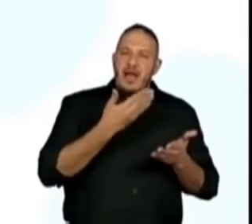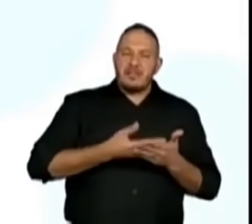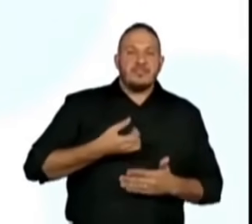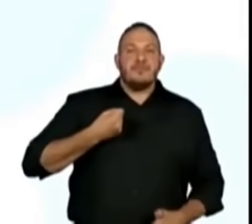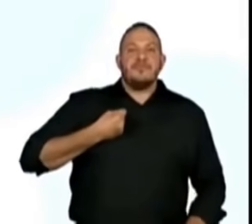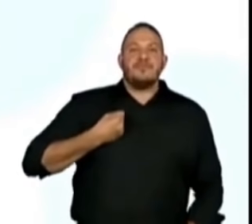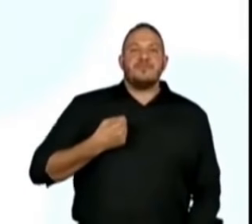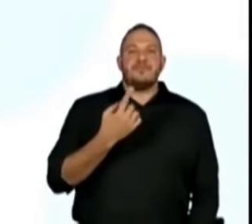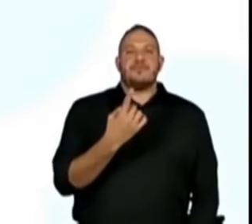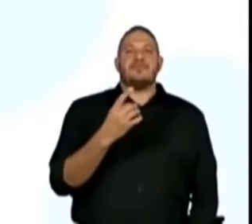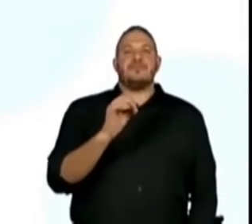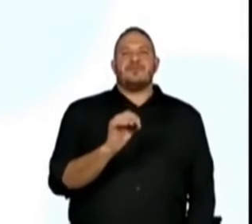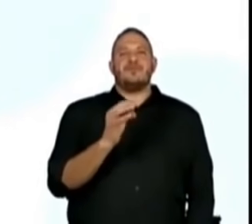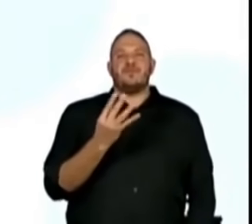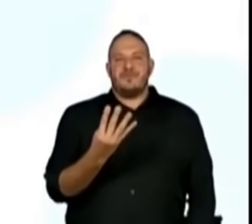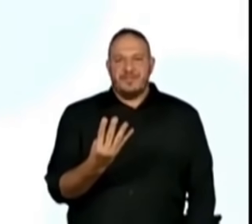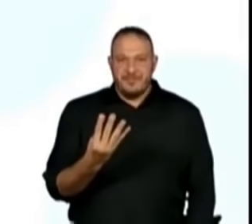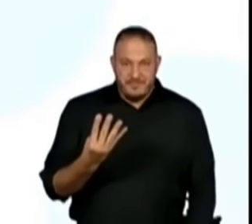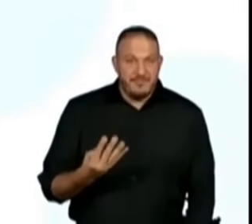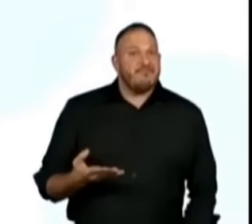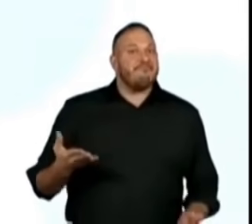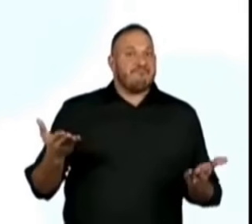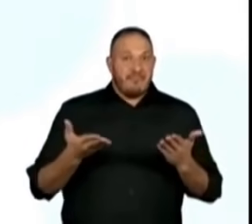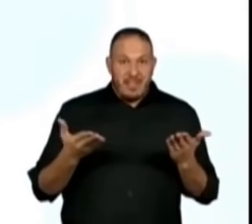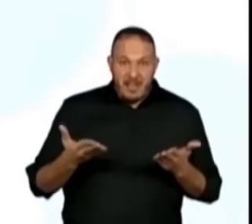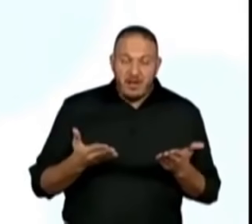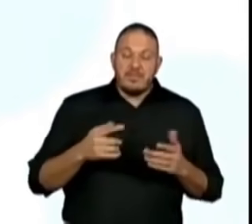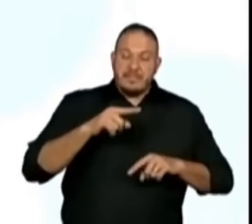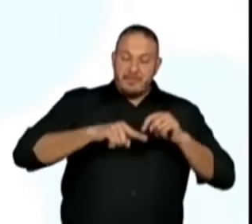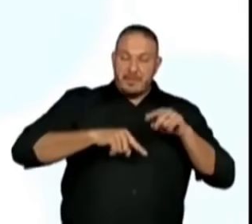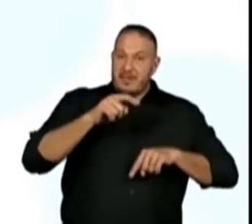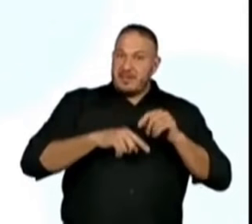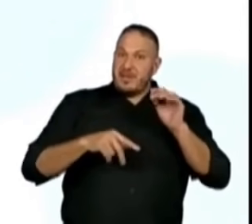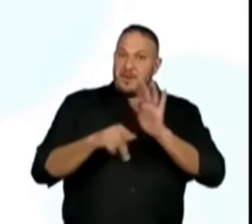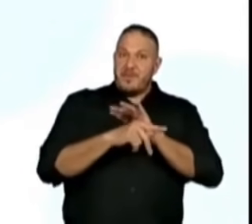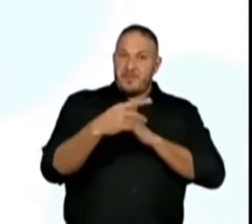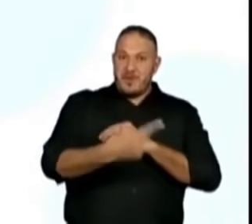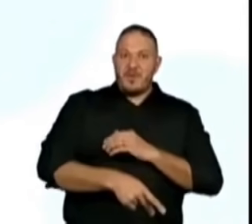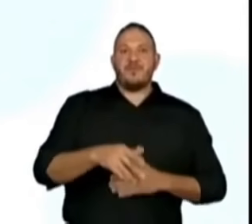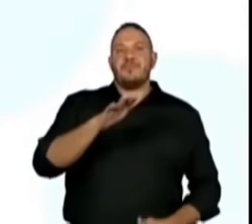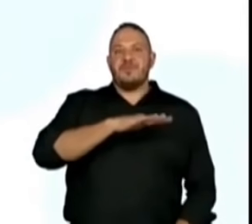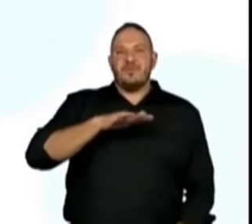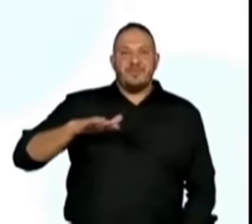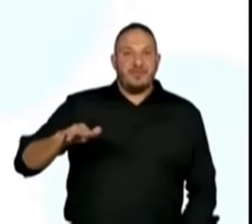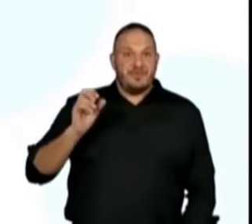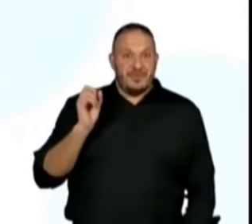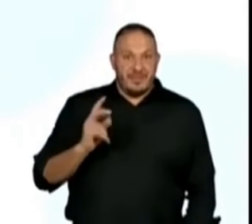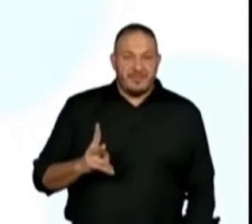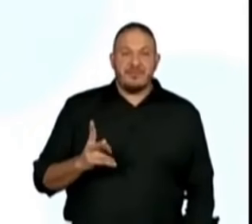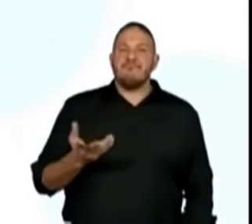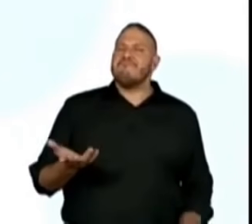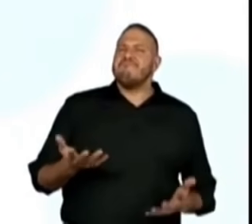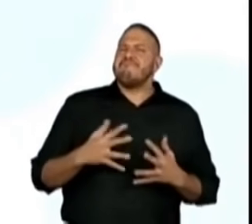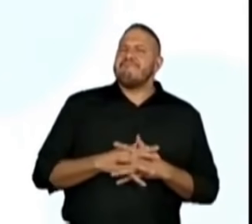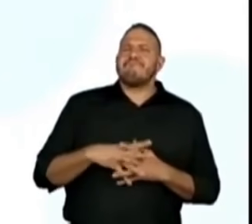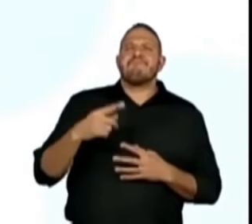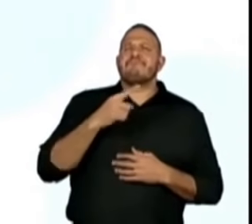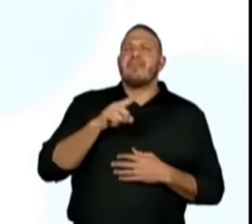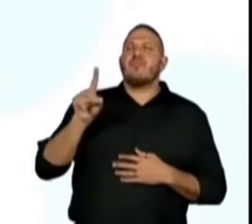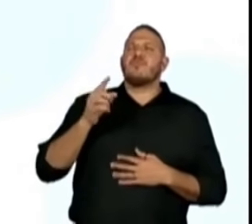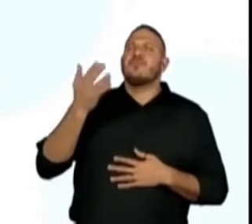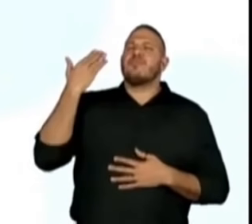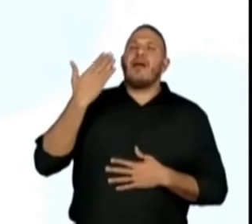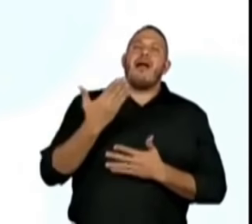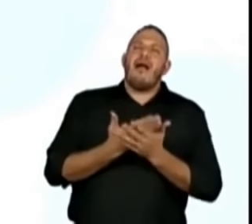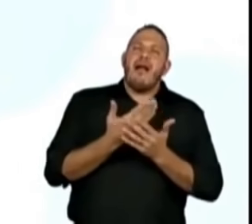104, página 104 do material do aluno, ok? E aí, vamos lá. Em nossa última aula, a